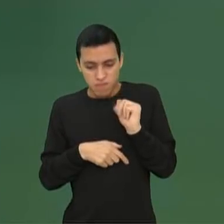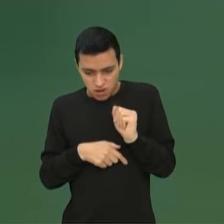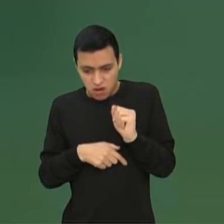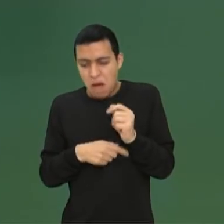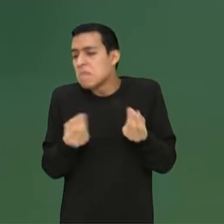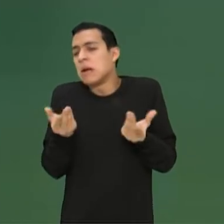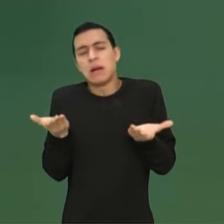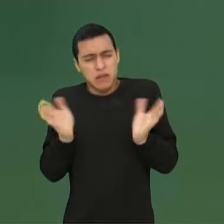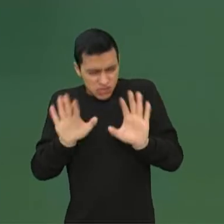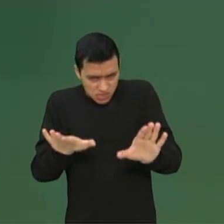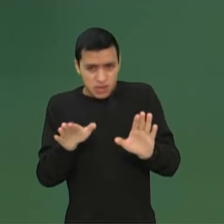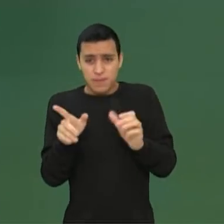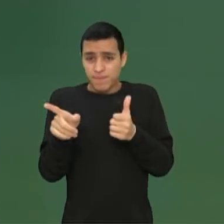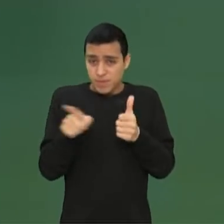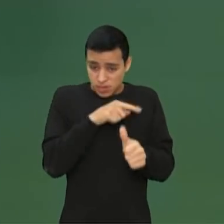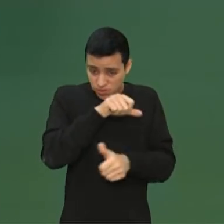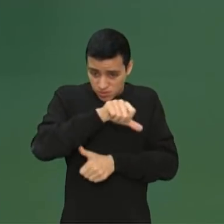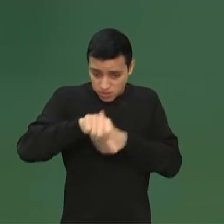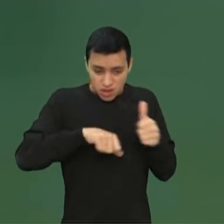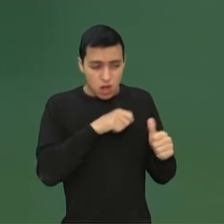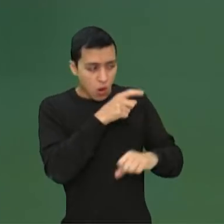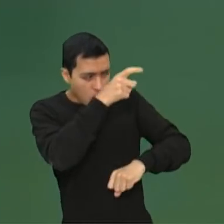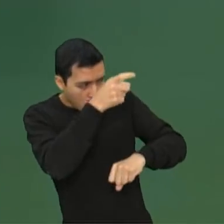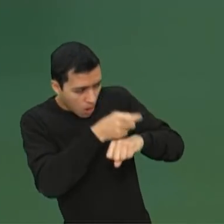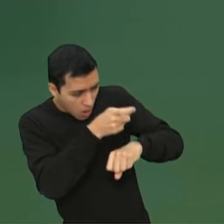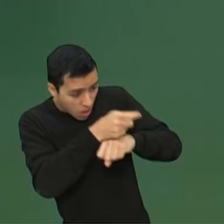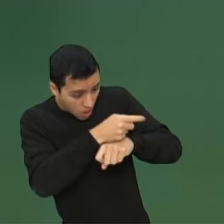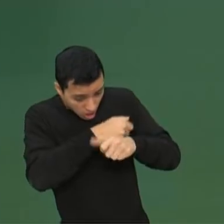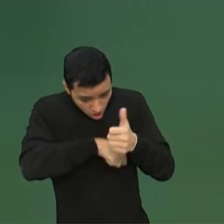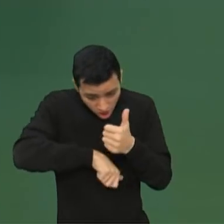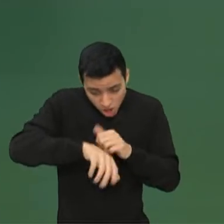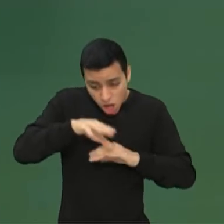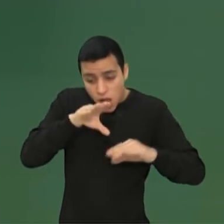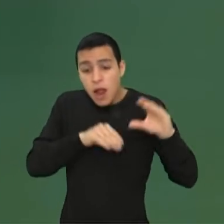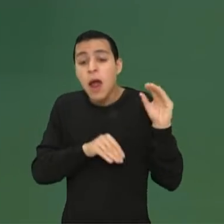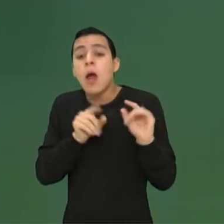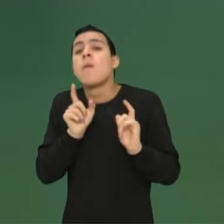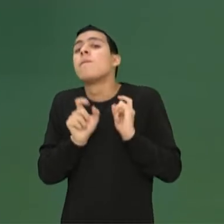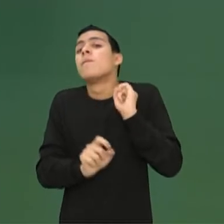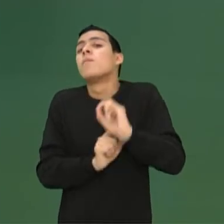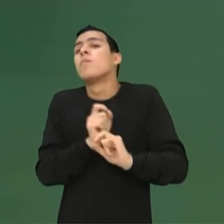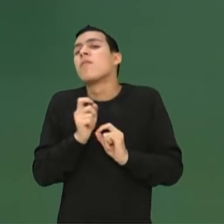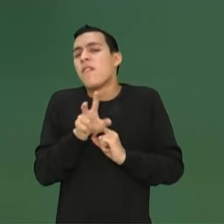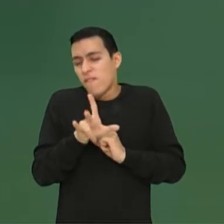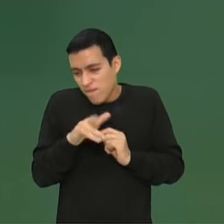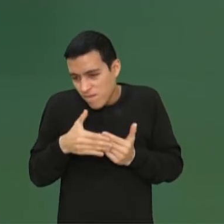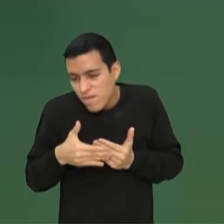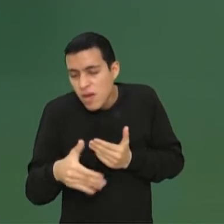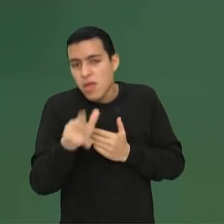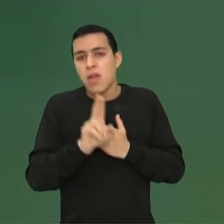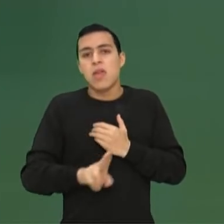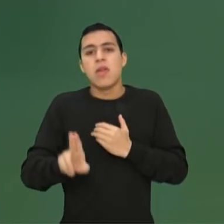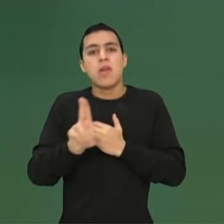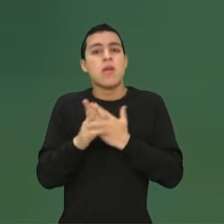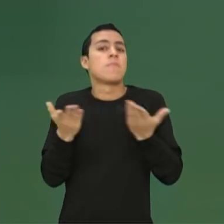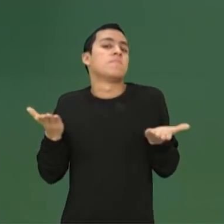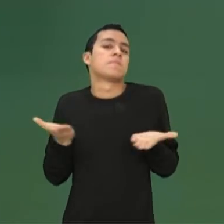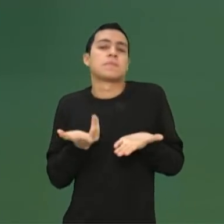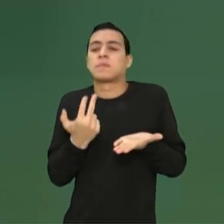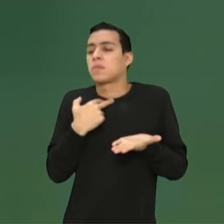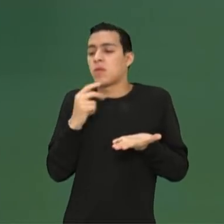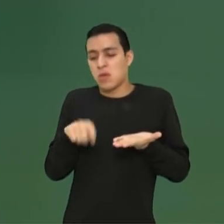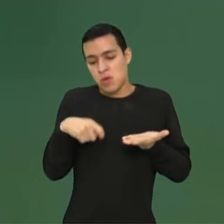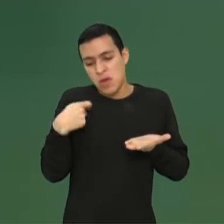transformação. Eu peguei algo que era bruto e já estou modelando para dar uma função. Então agora eu não posso